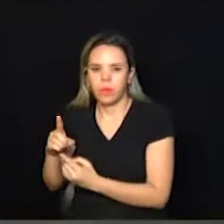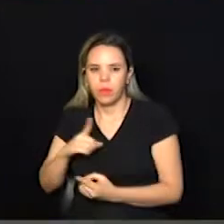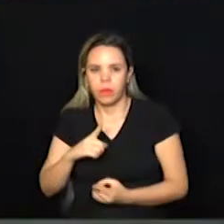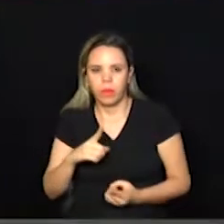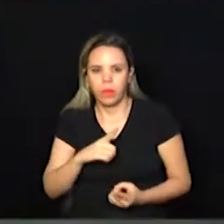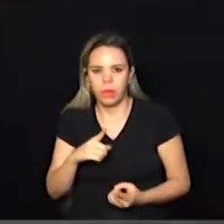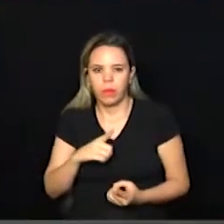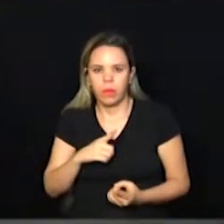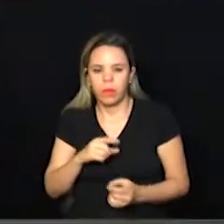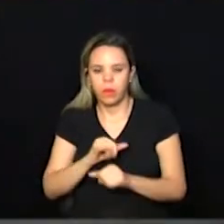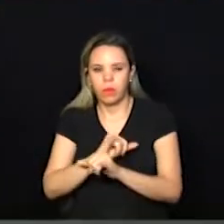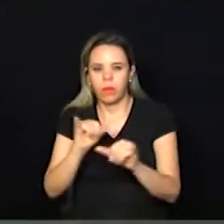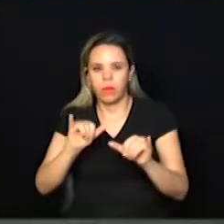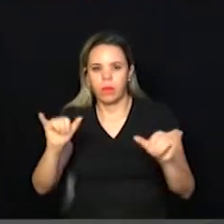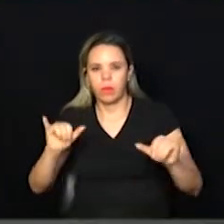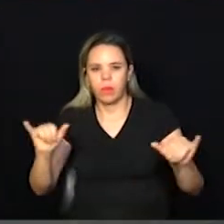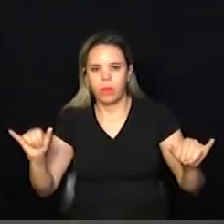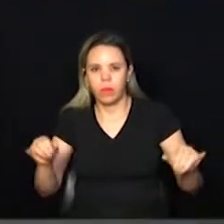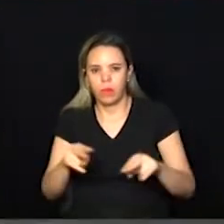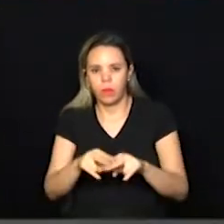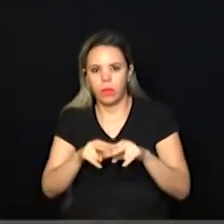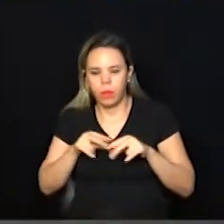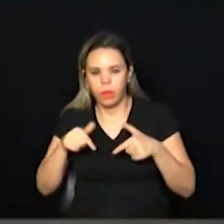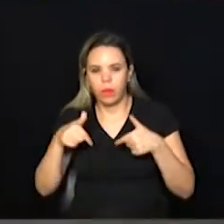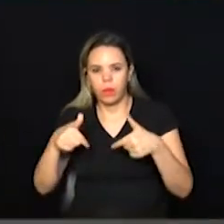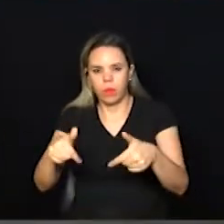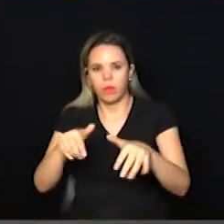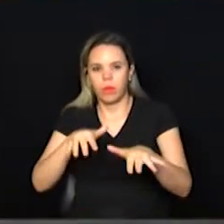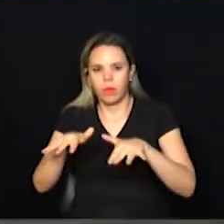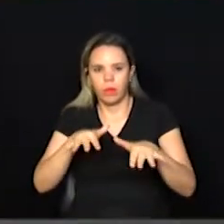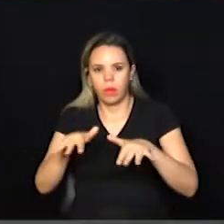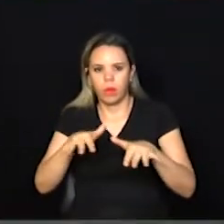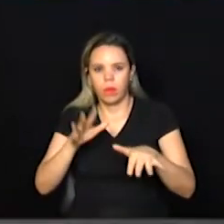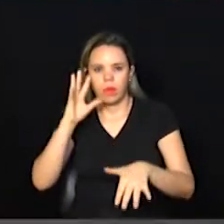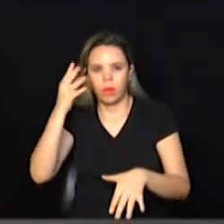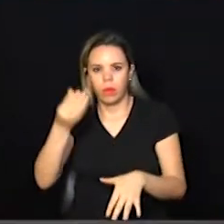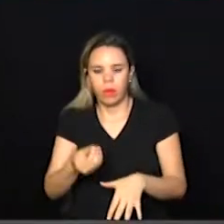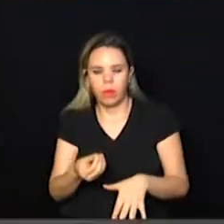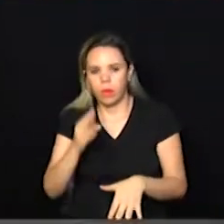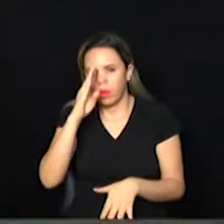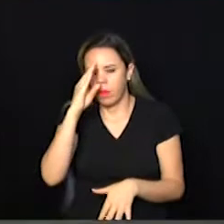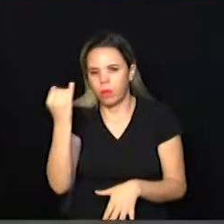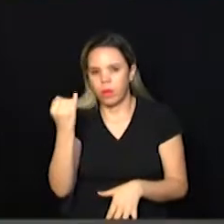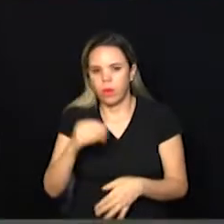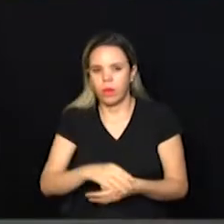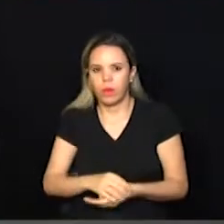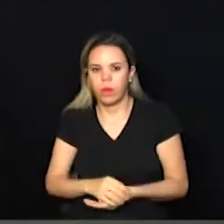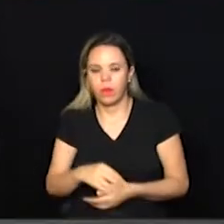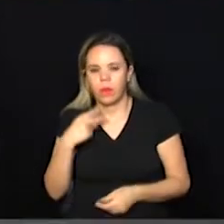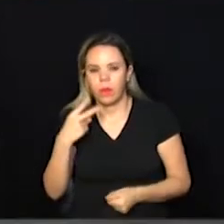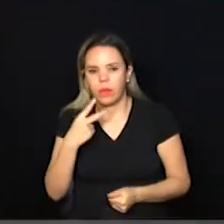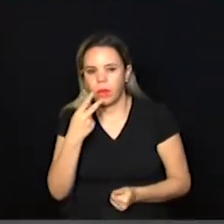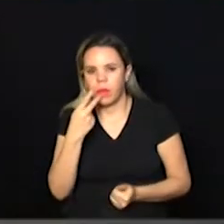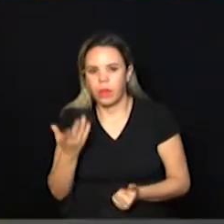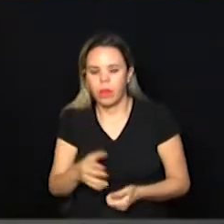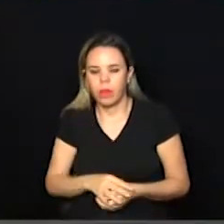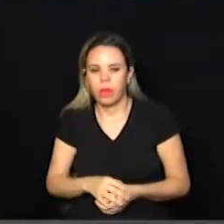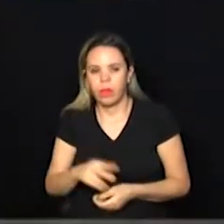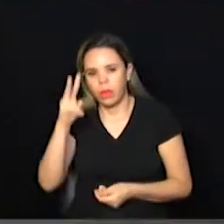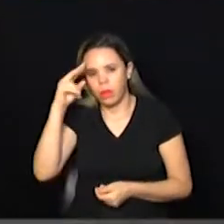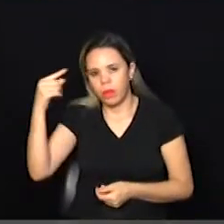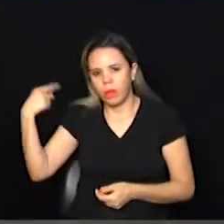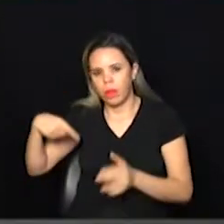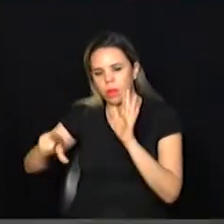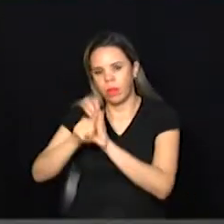buscado divulgar. Por isso que tem tantas ações, tantos movimentos, e eu entendo que eles são fundamentais, porque, como a vereadora colocou, qual o histórico da